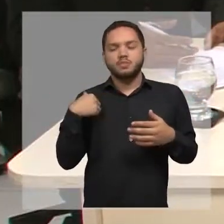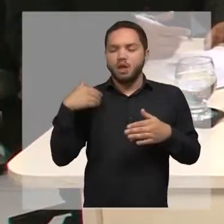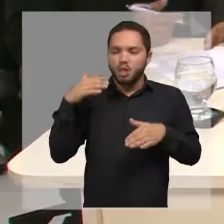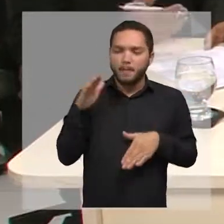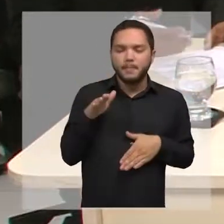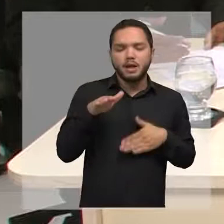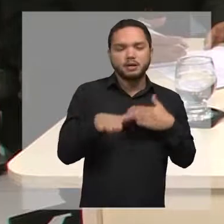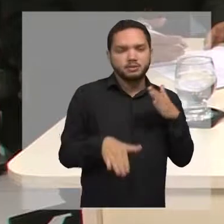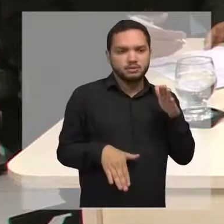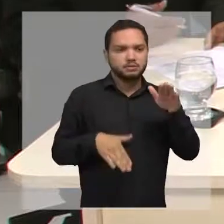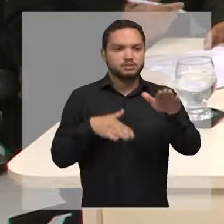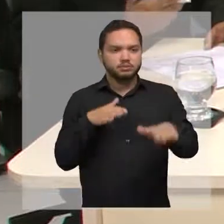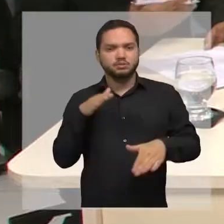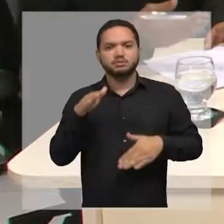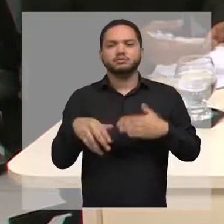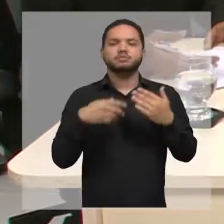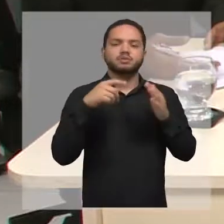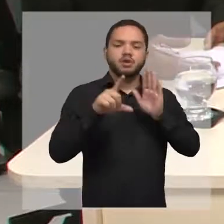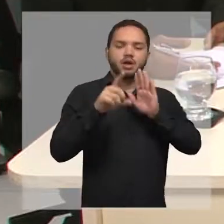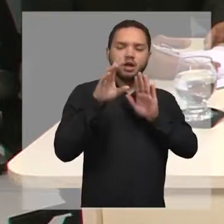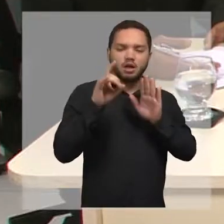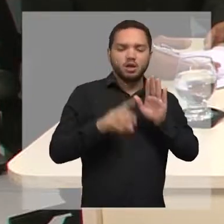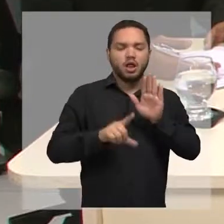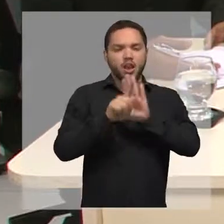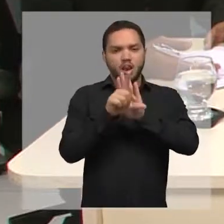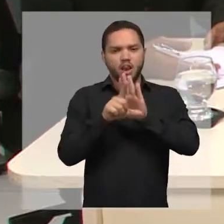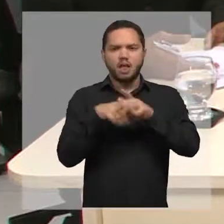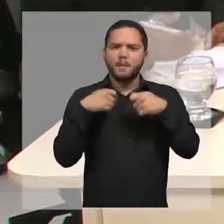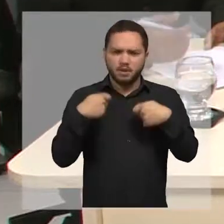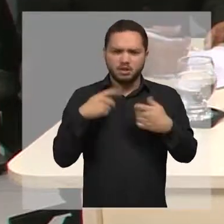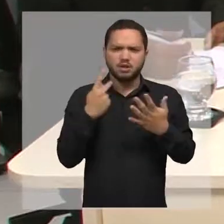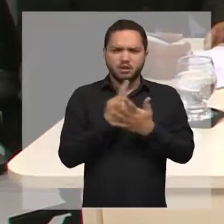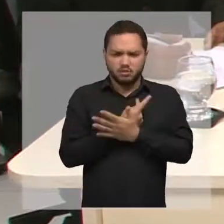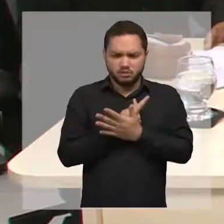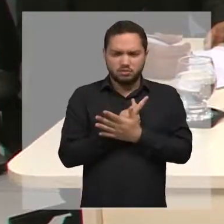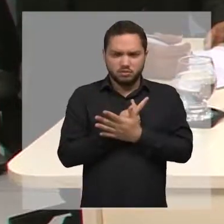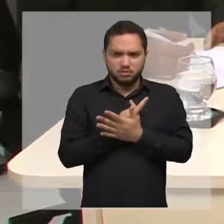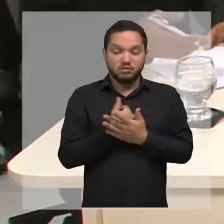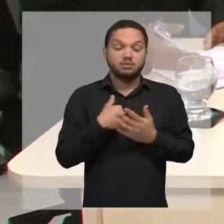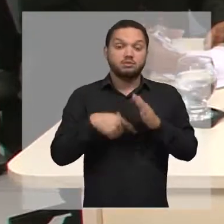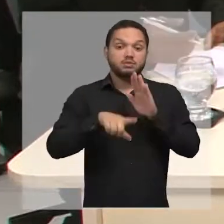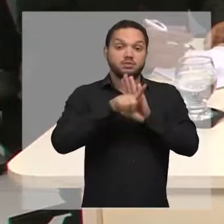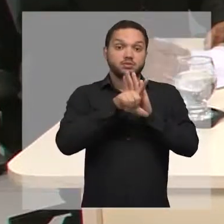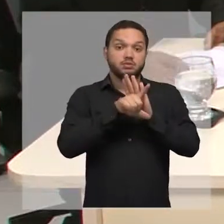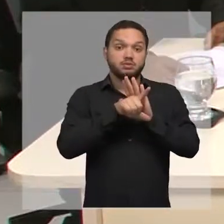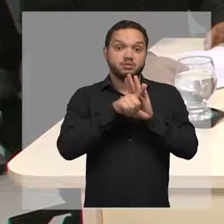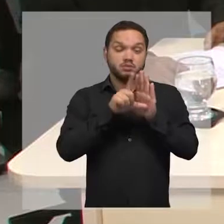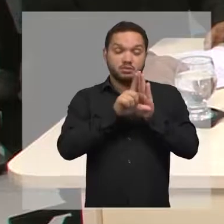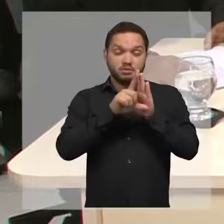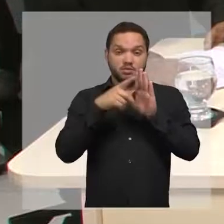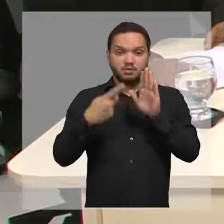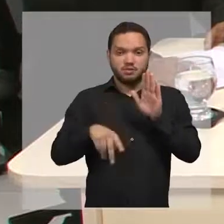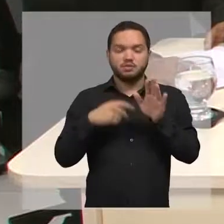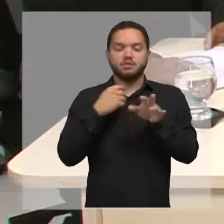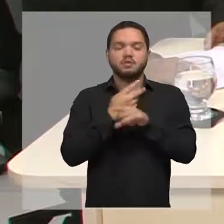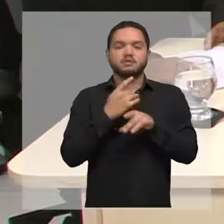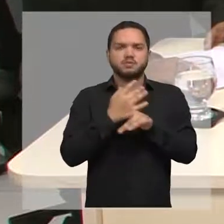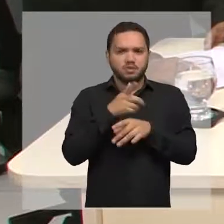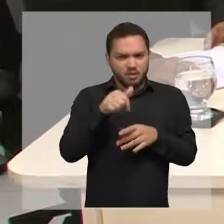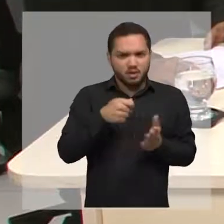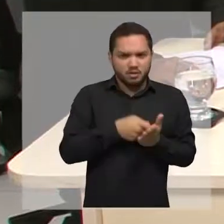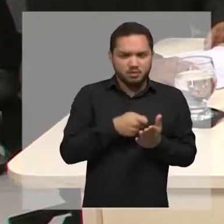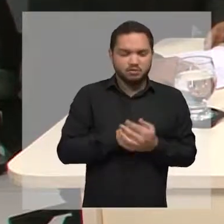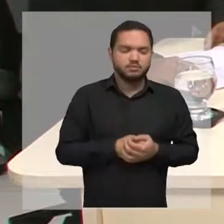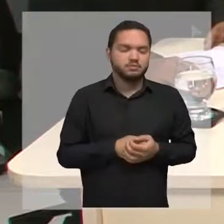tramitação do passo a passo de cada lei a ser aprovada. Ela precisa acontecer e, no caso do Código da Cidade, ela